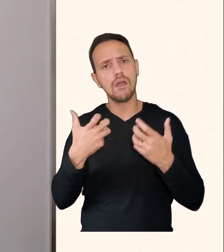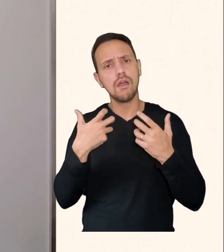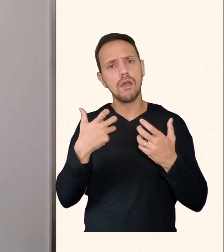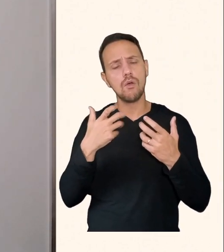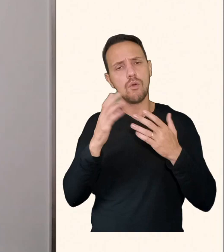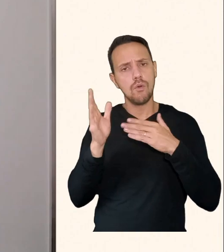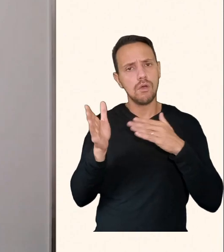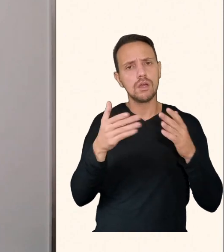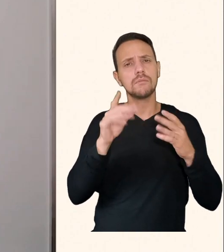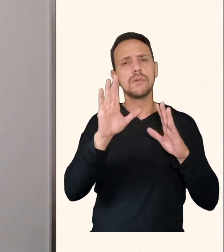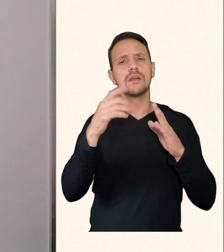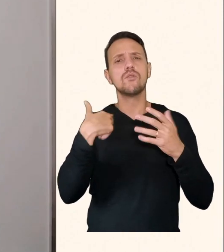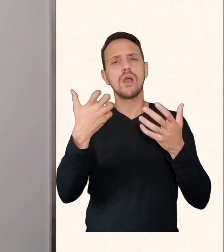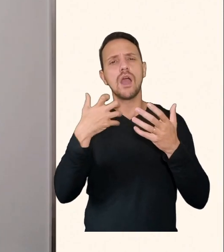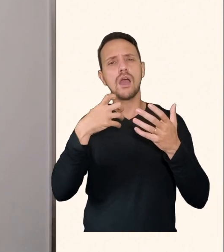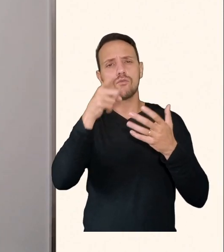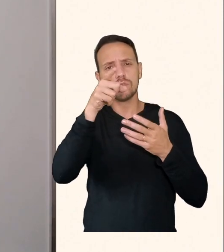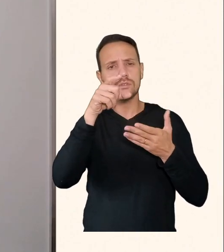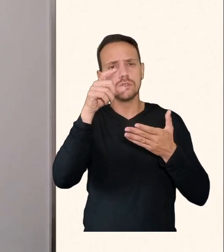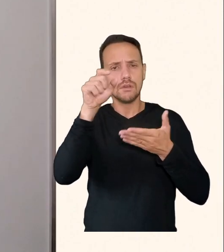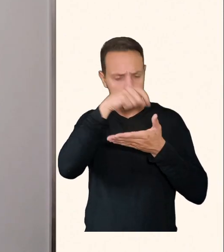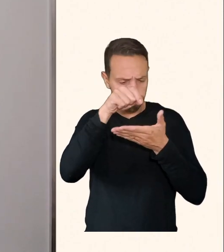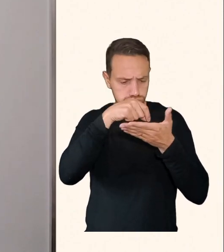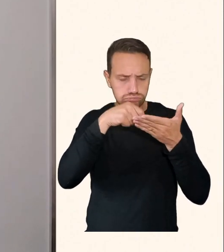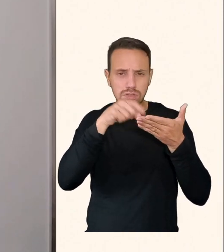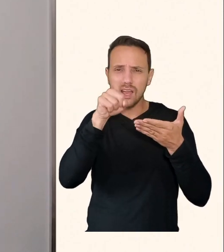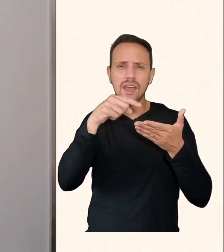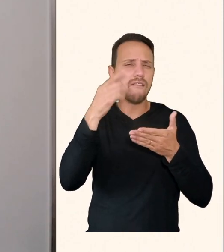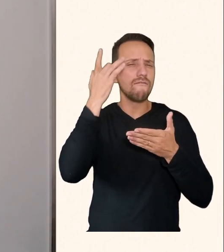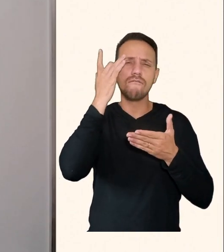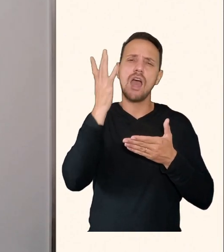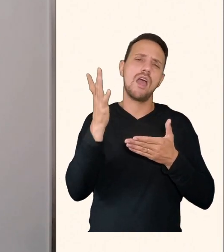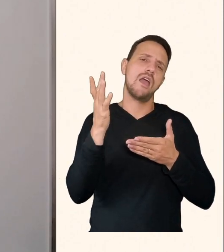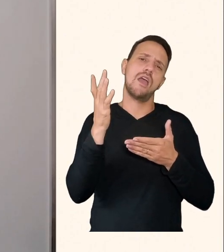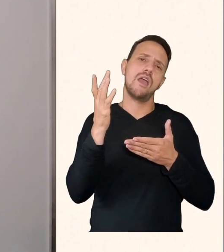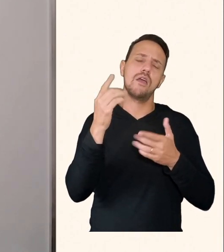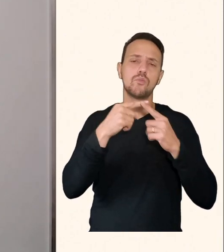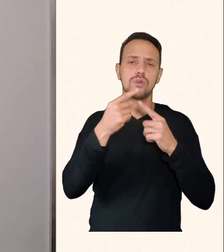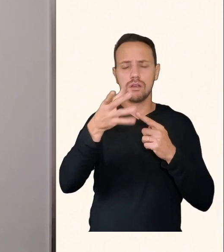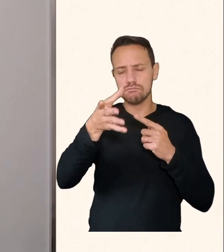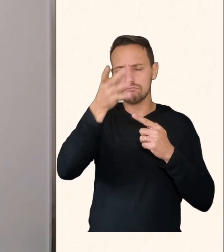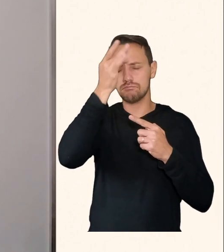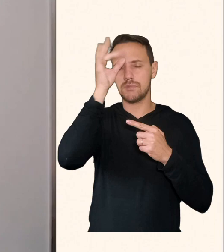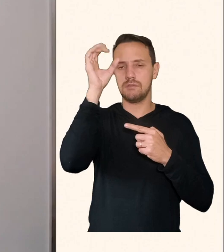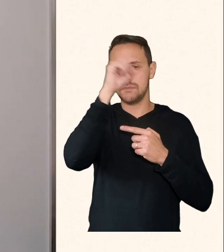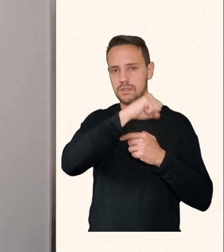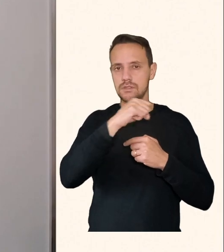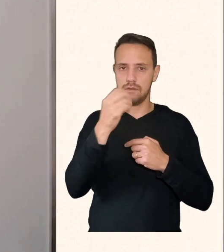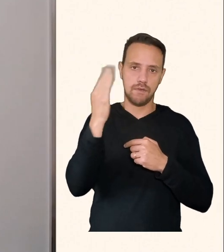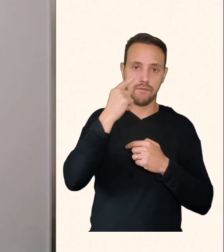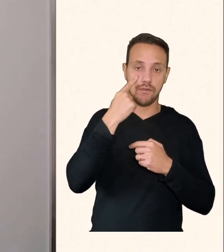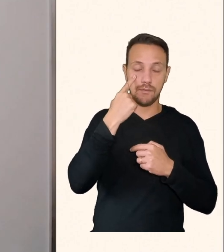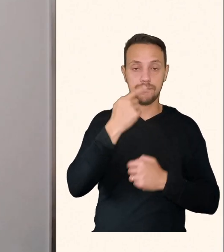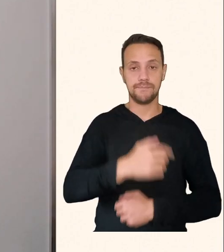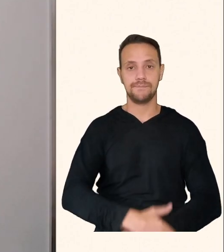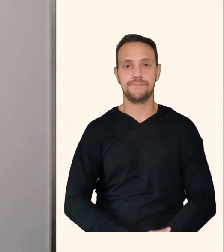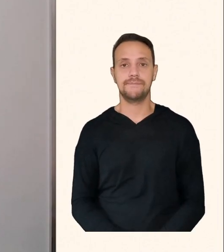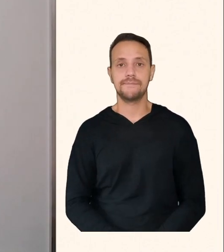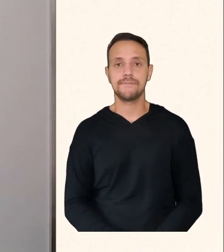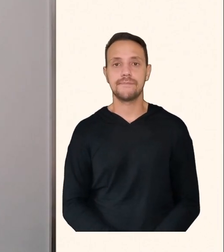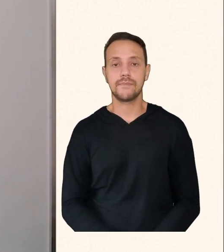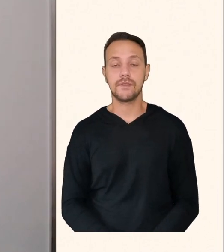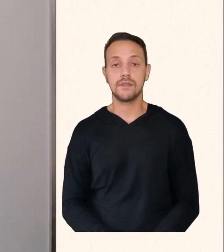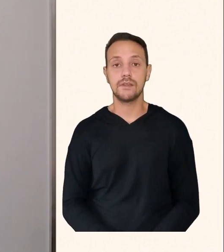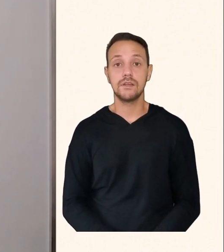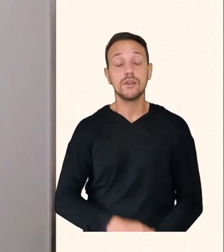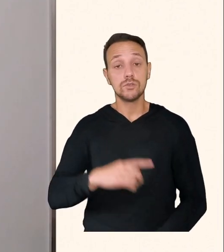dois resultados, é binário, ou é zero ou é um. Legal? Por quê? Porque todos os módulos são um e nós vamos ter apenas dois ângulos,